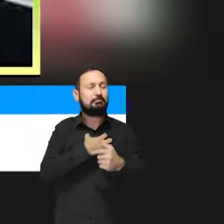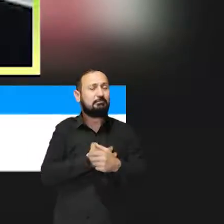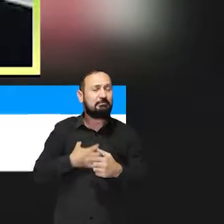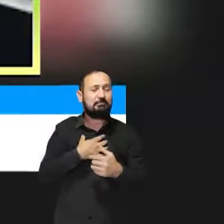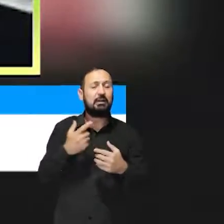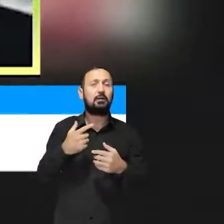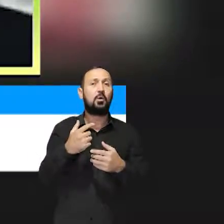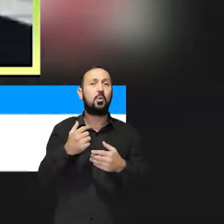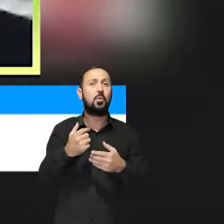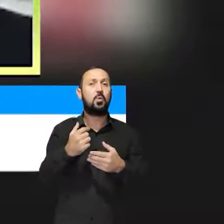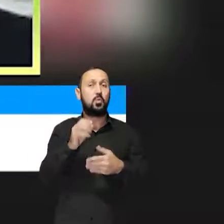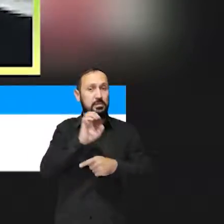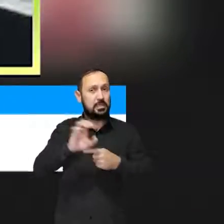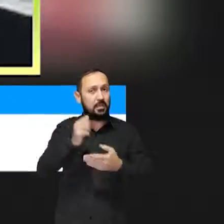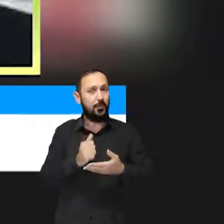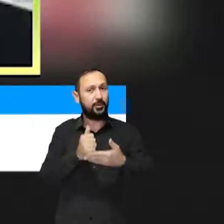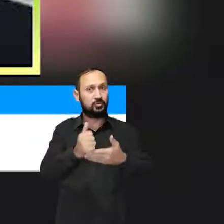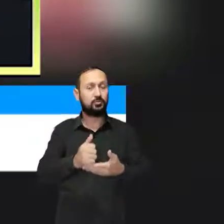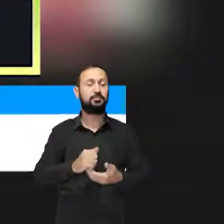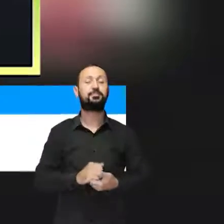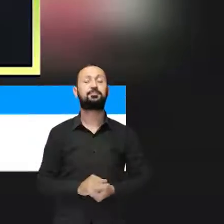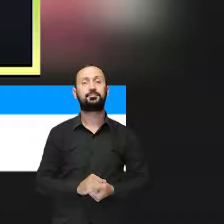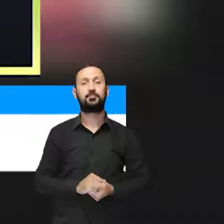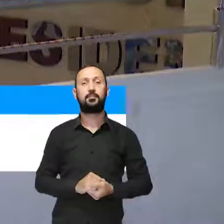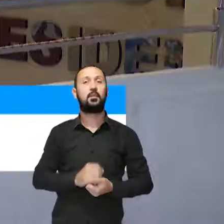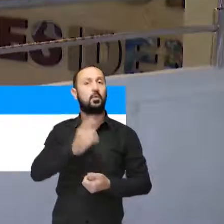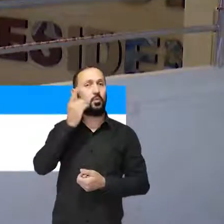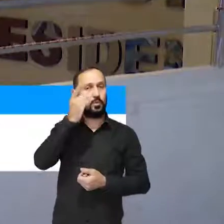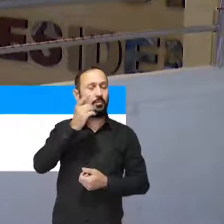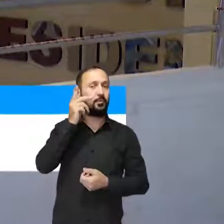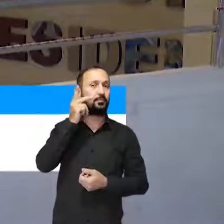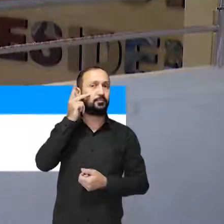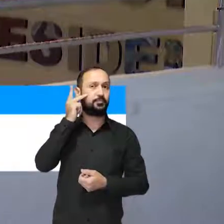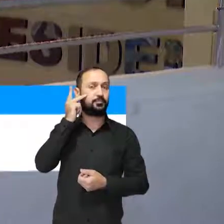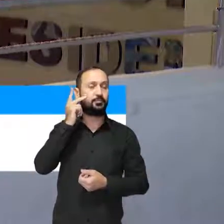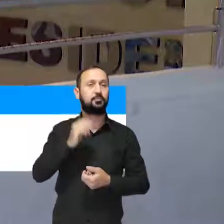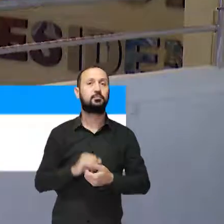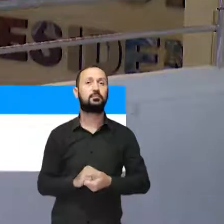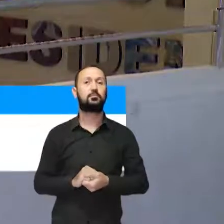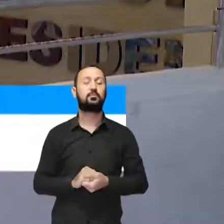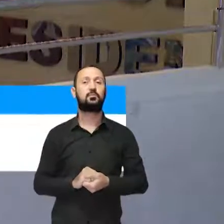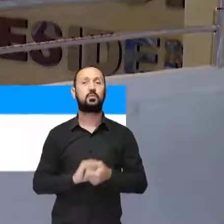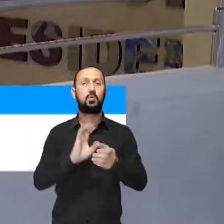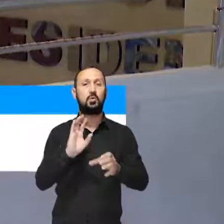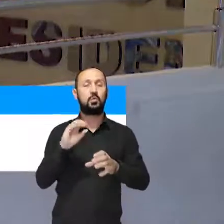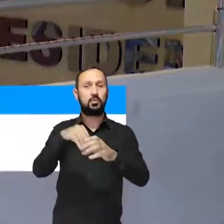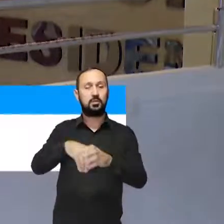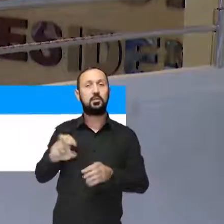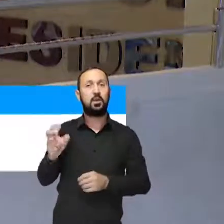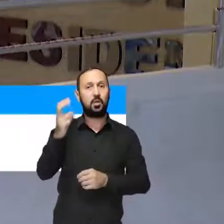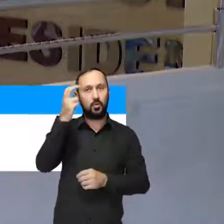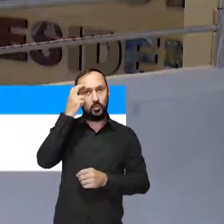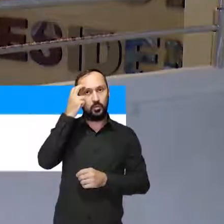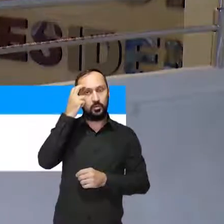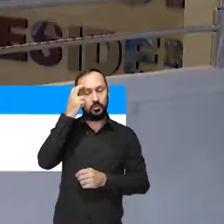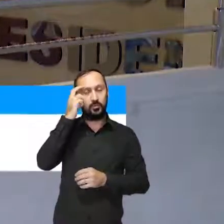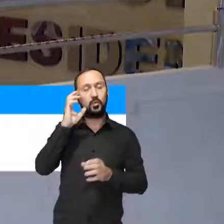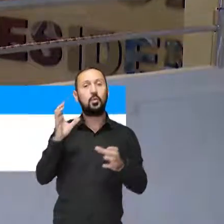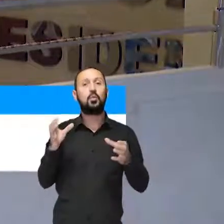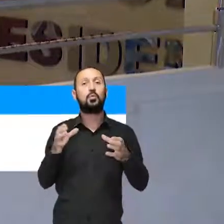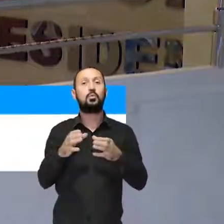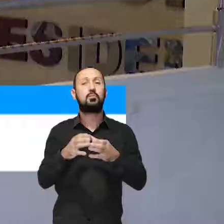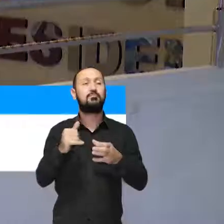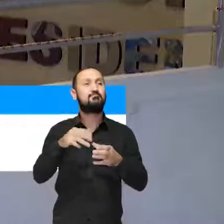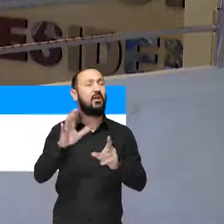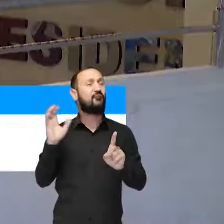pessoas mais precisam, a mão do estado está aí para ajudar. Para o deputado Pedro Kemp, do PT, o setor da cultura